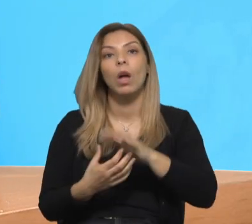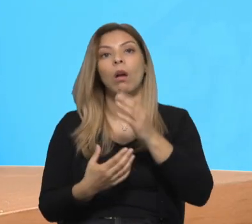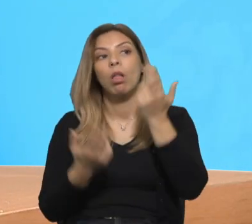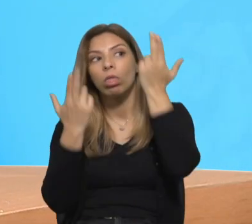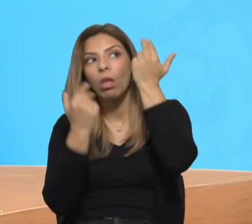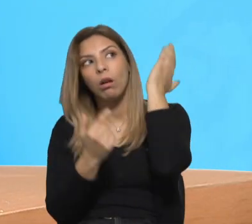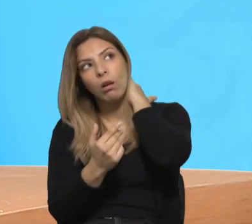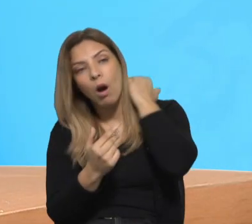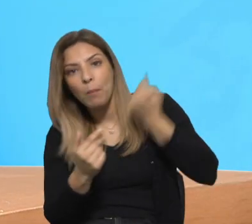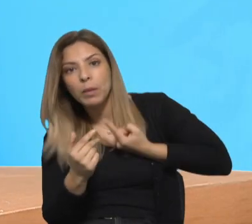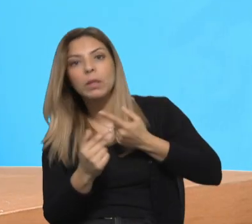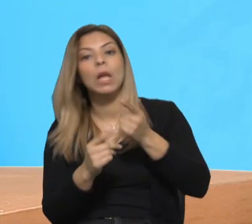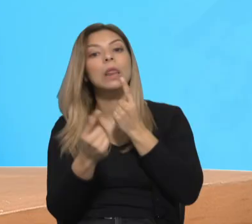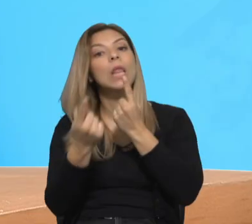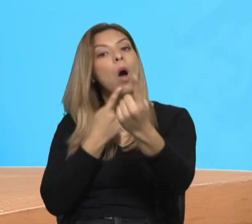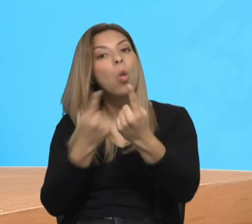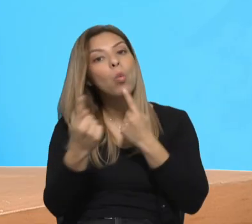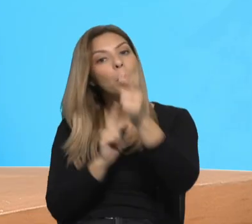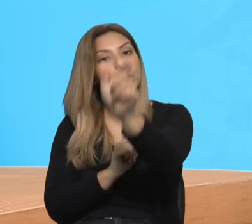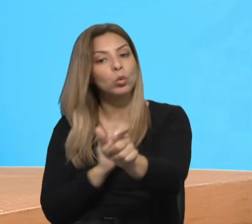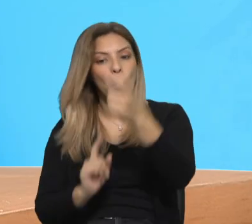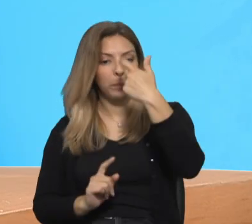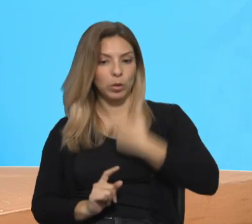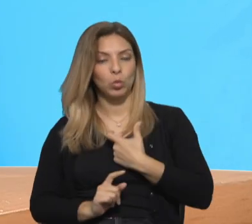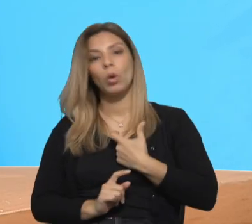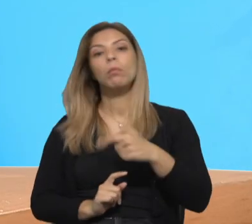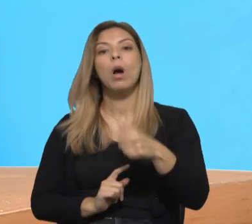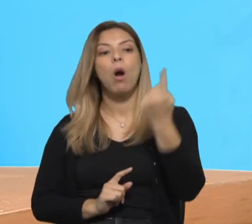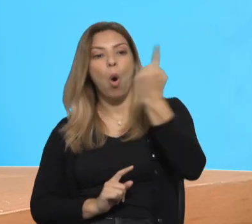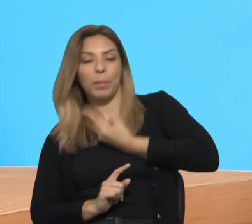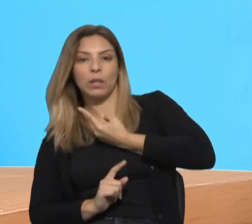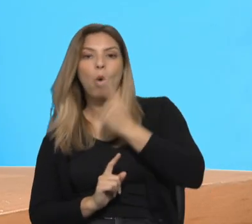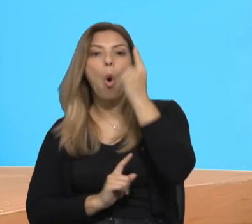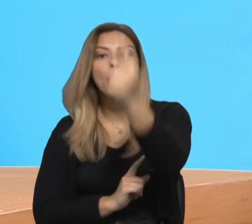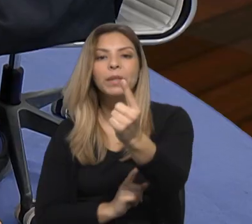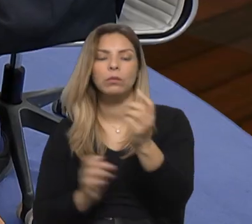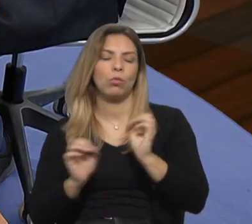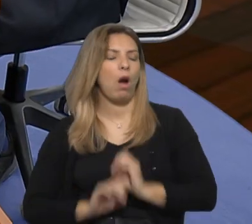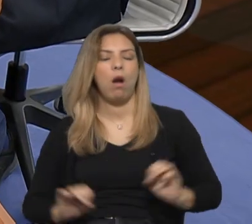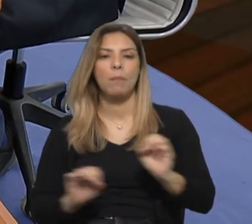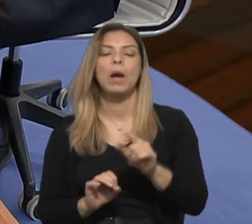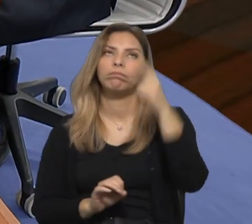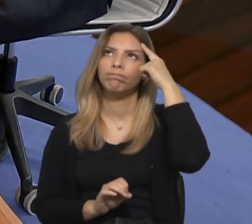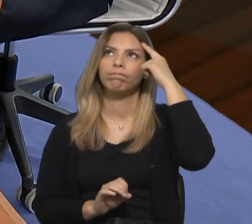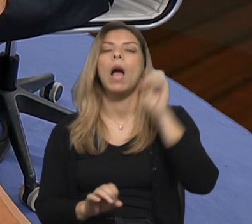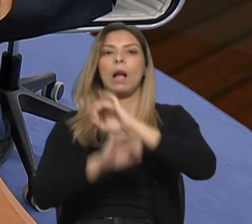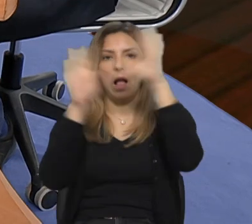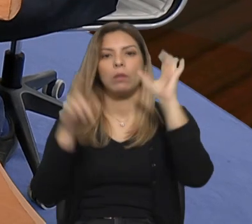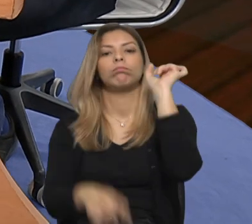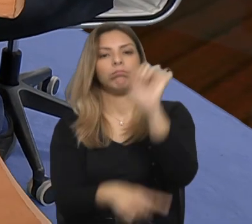fruto sempre de um diálogo entre duas pessoas e nenhuma é obrigada a fazer nada. E pronto, isto ficou claro, e então a